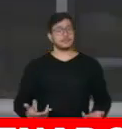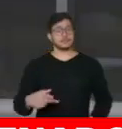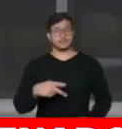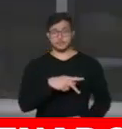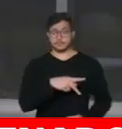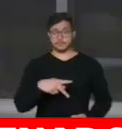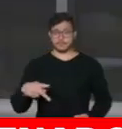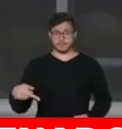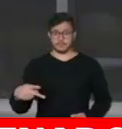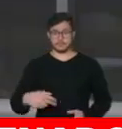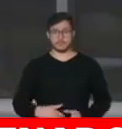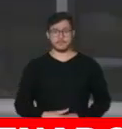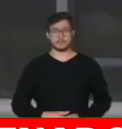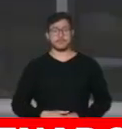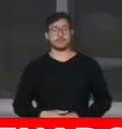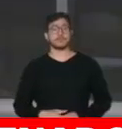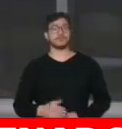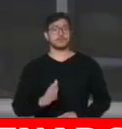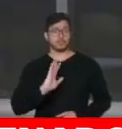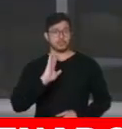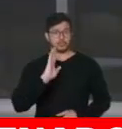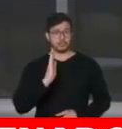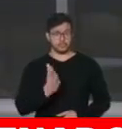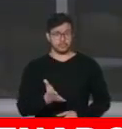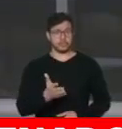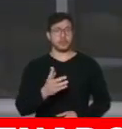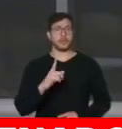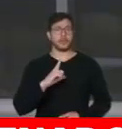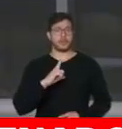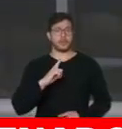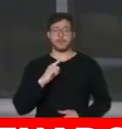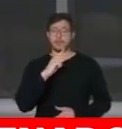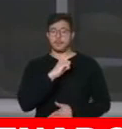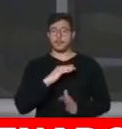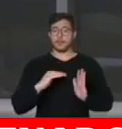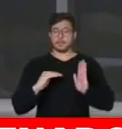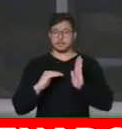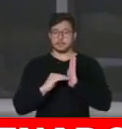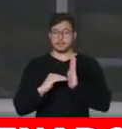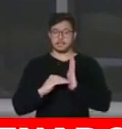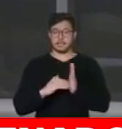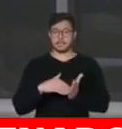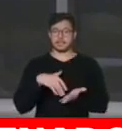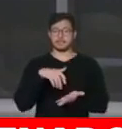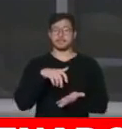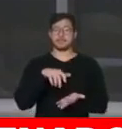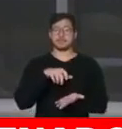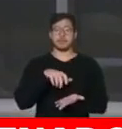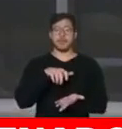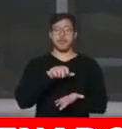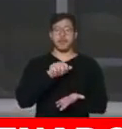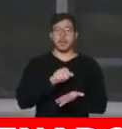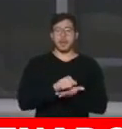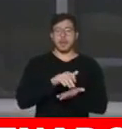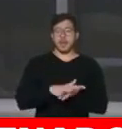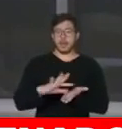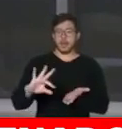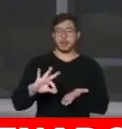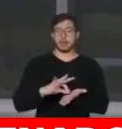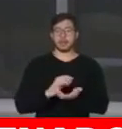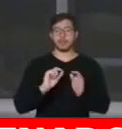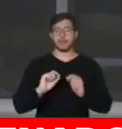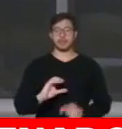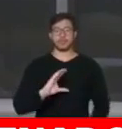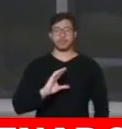acaba de ser protocolado no Senado Federal a CPI do MEC. O